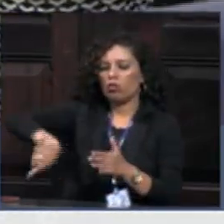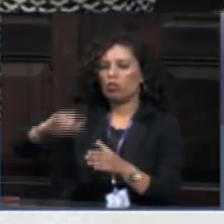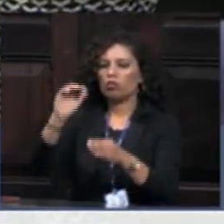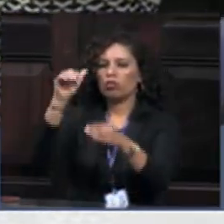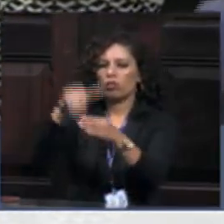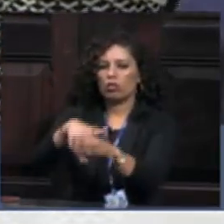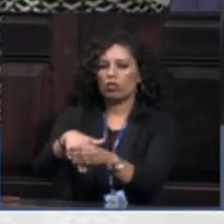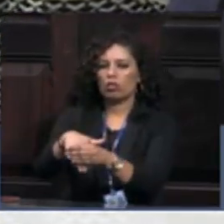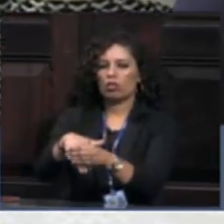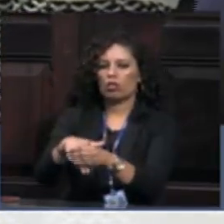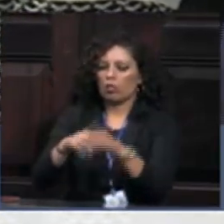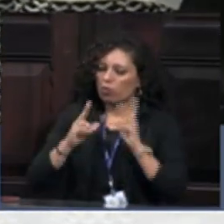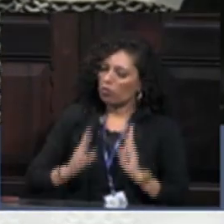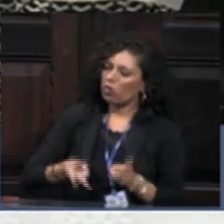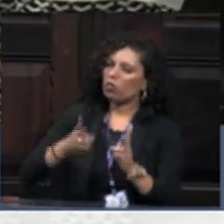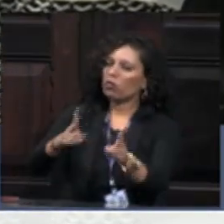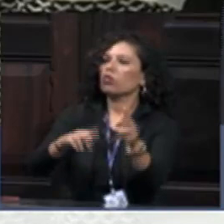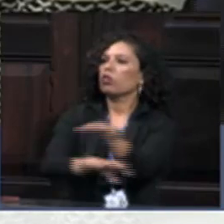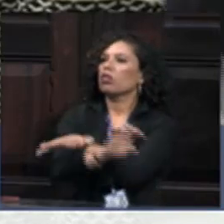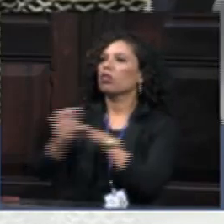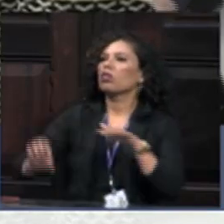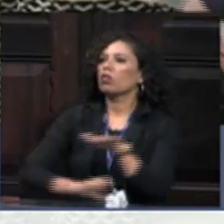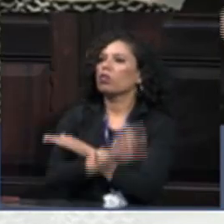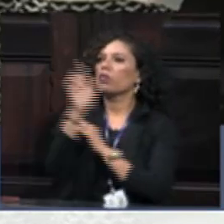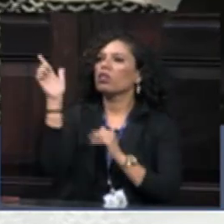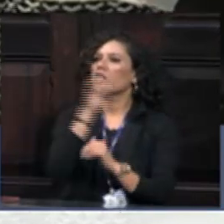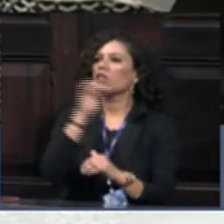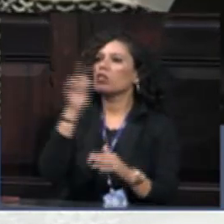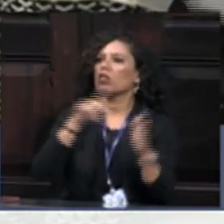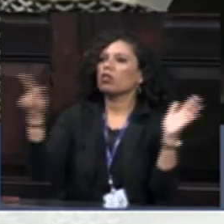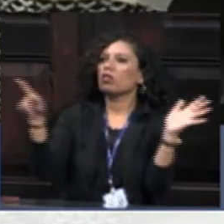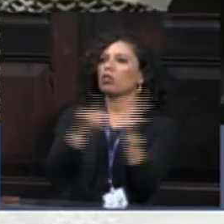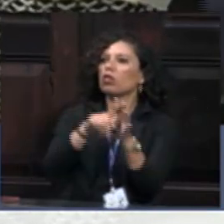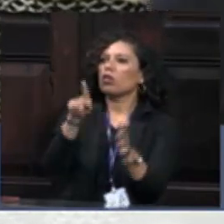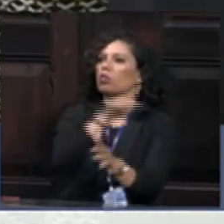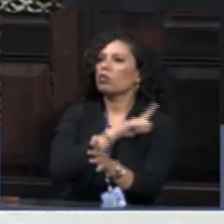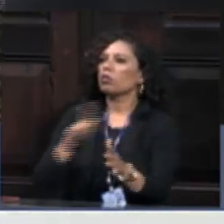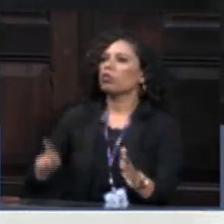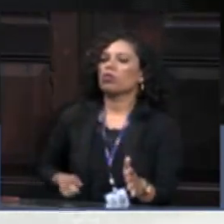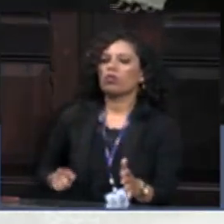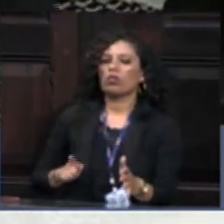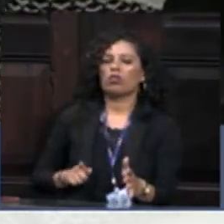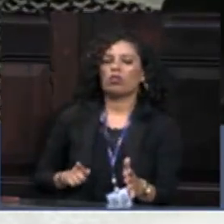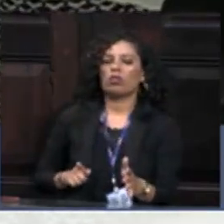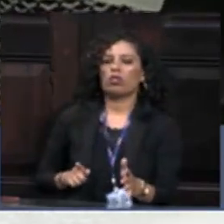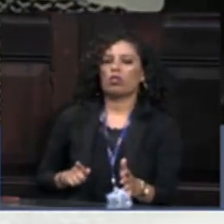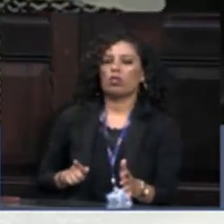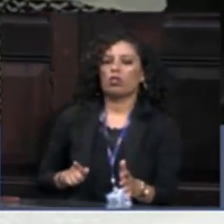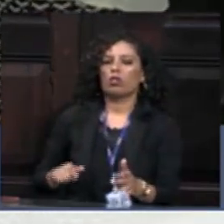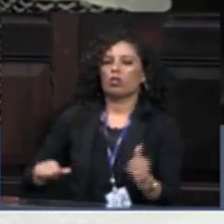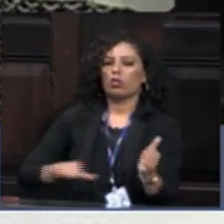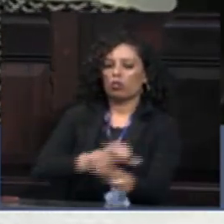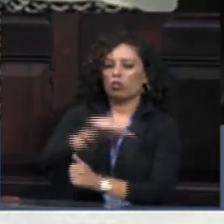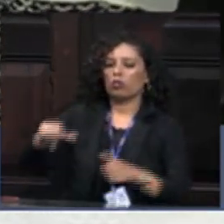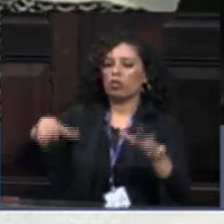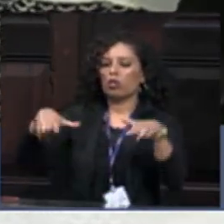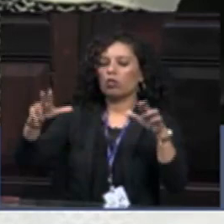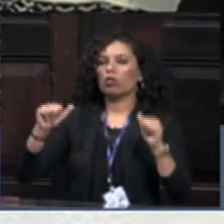voto é pela manutenção da SEDAI pública e estaremos em